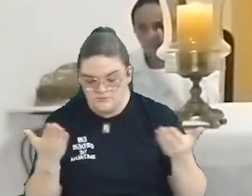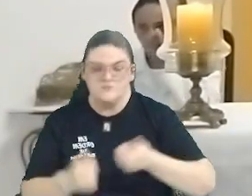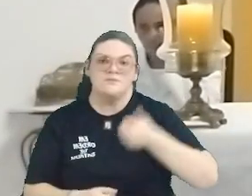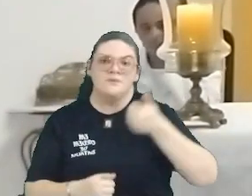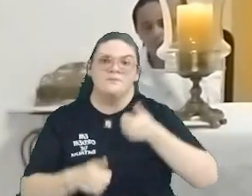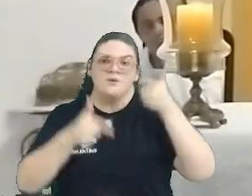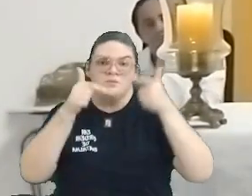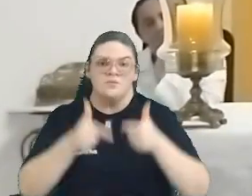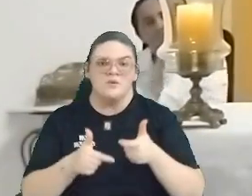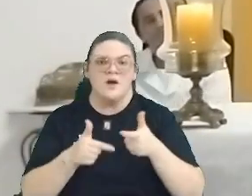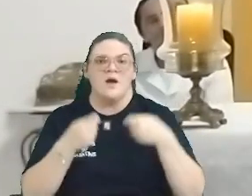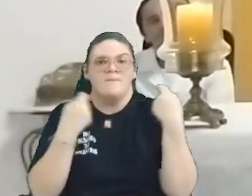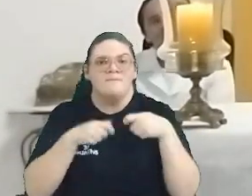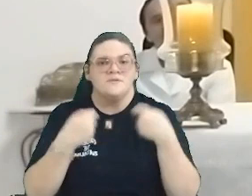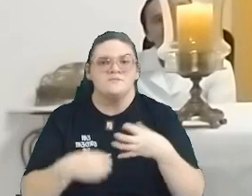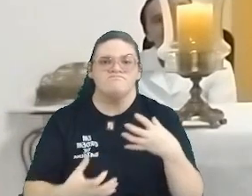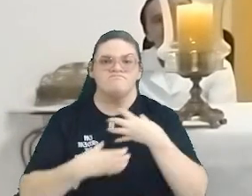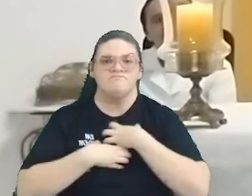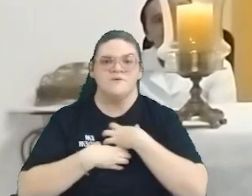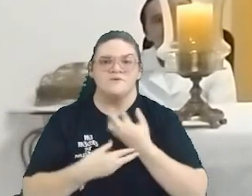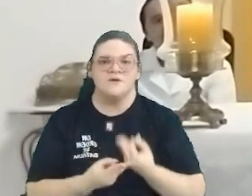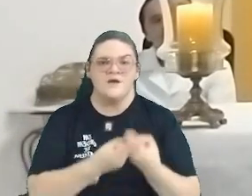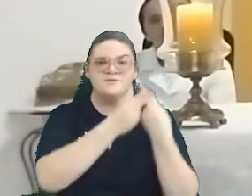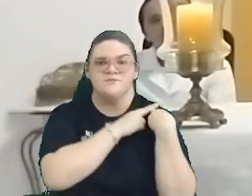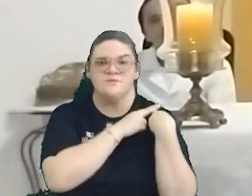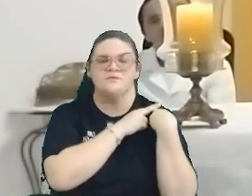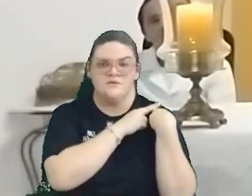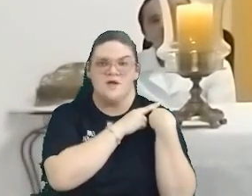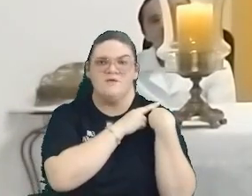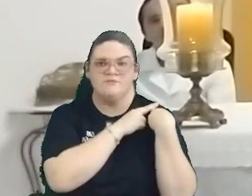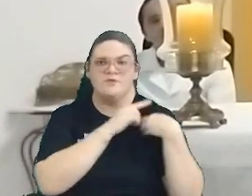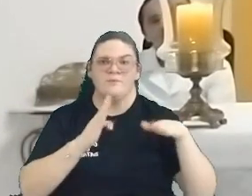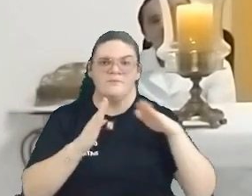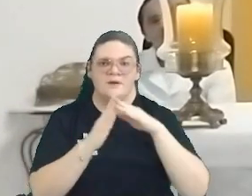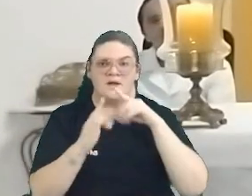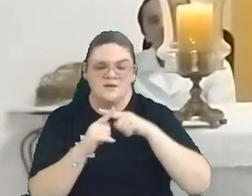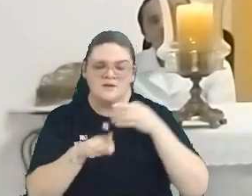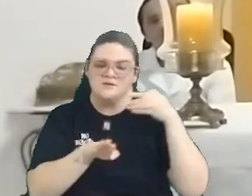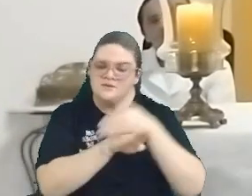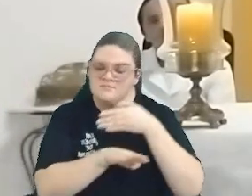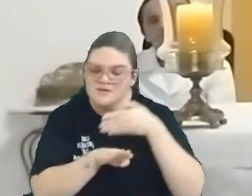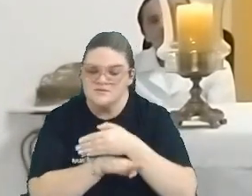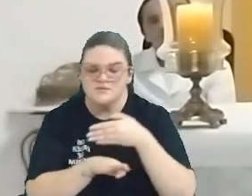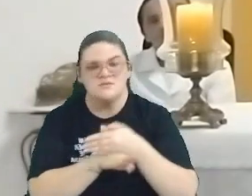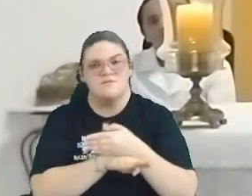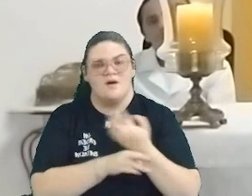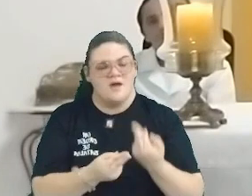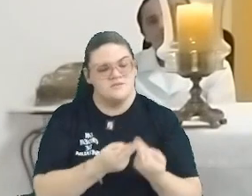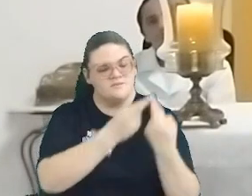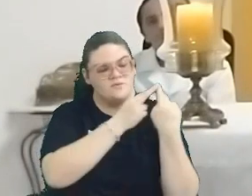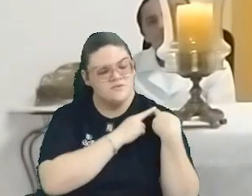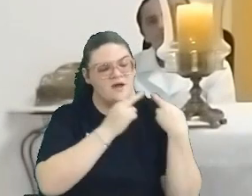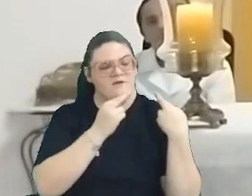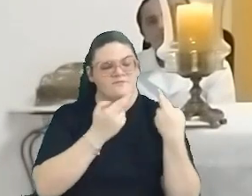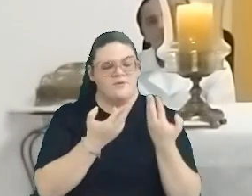também, devem se sentir responsáveis pela igreja que participam, responsáveis pela comunidade na